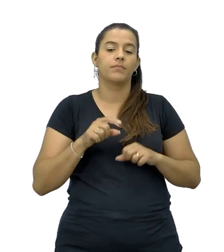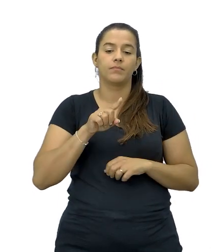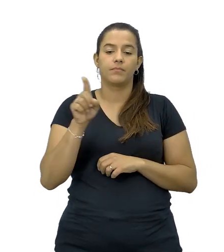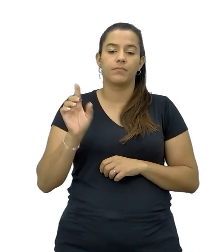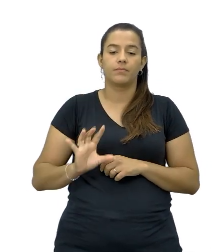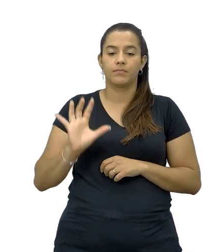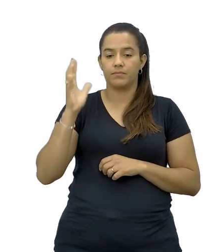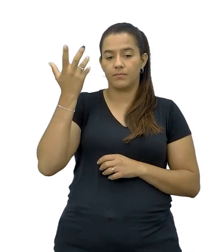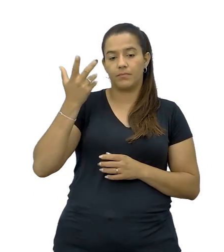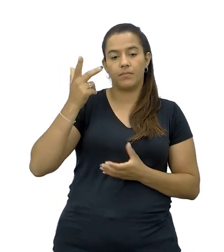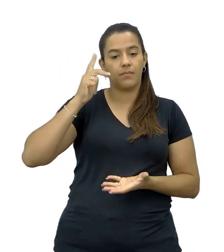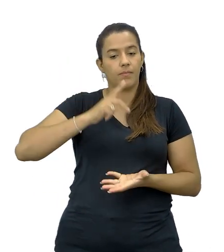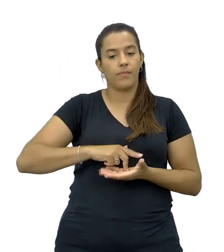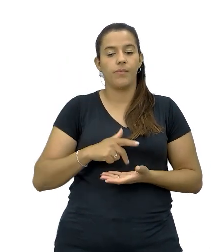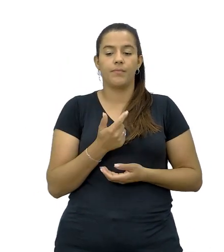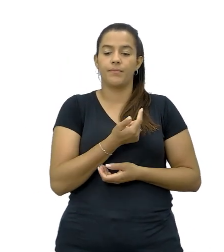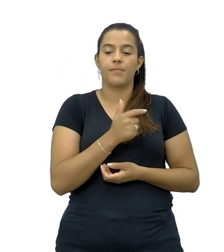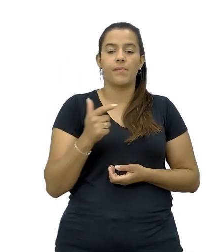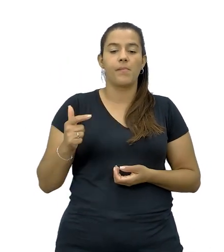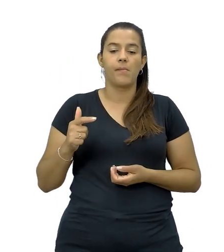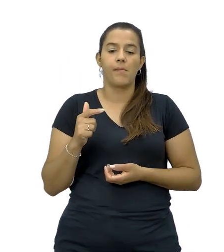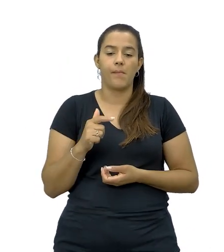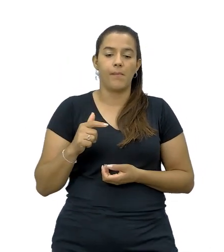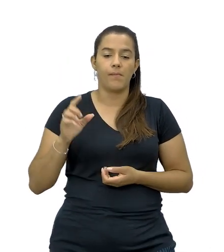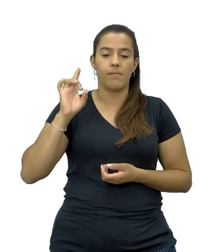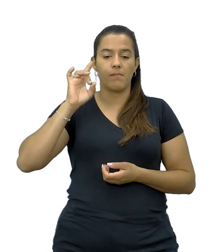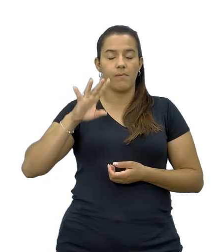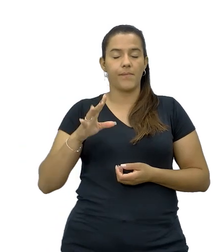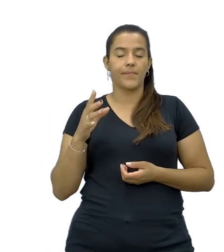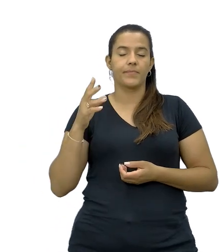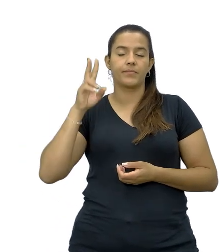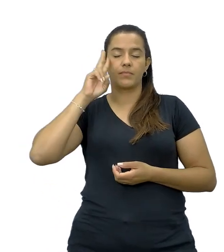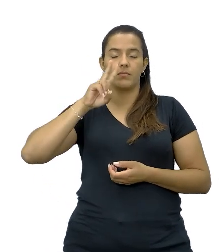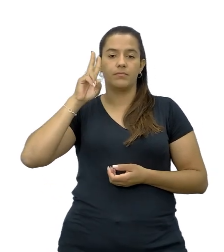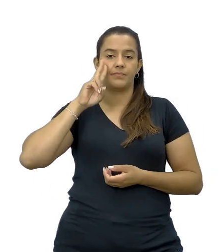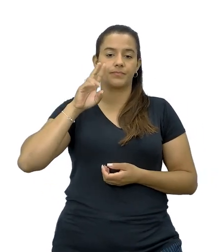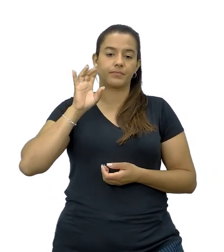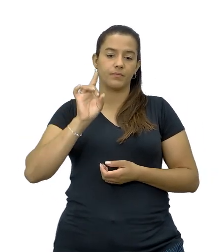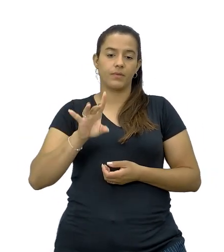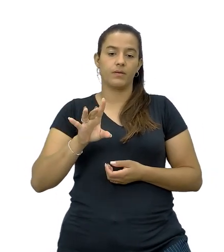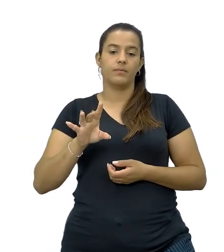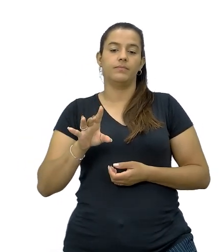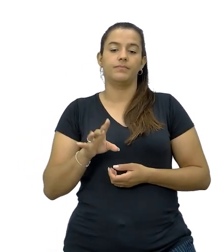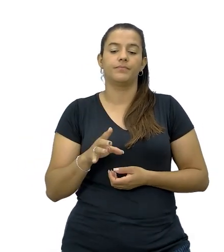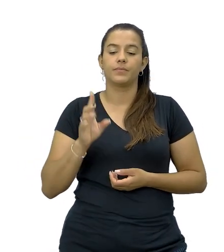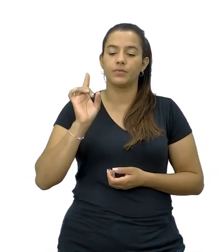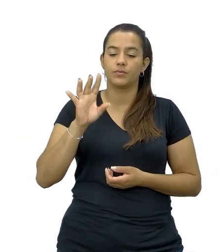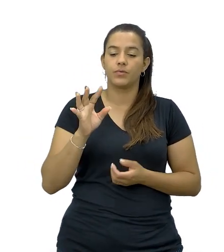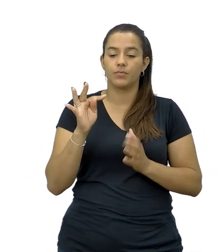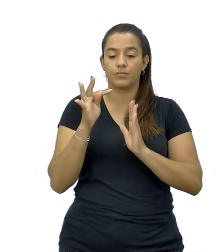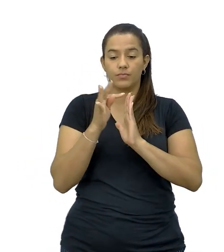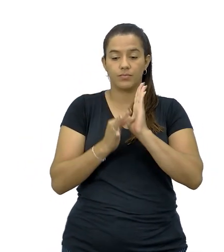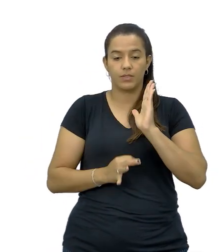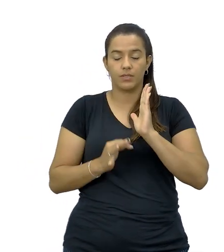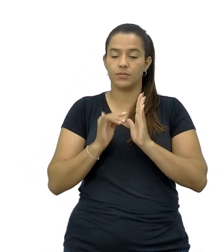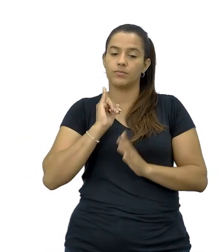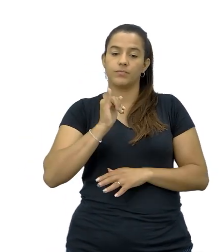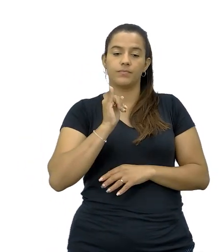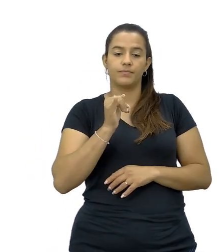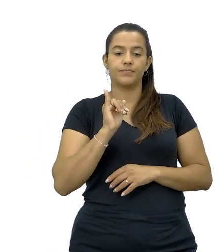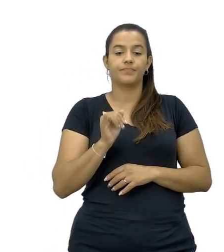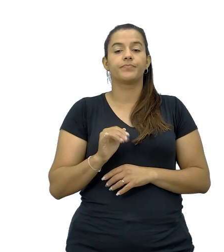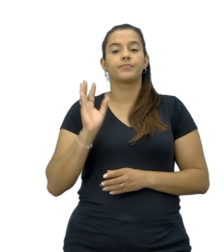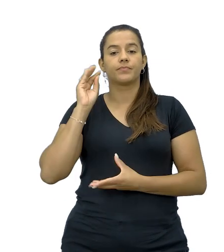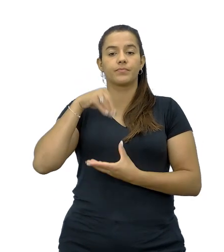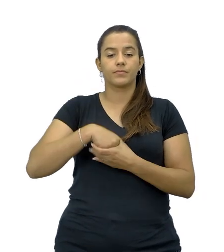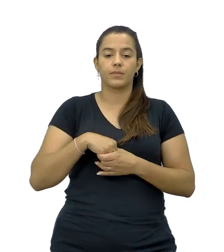fato irreal, não é o fato real da realidade, supostamente porque é um texto, né, que é narrativo, né? Está